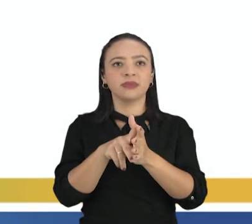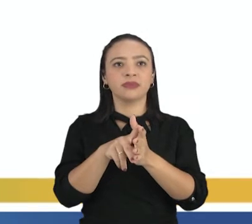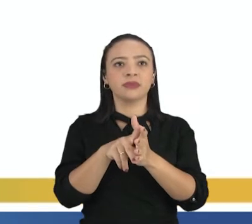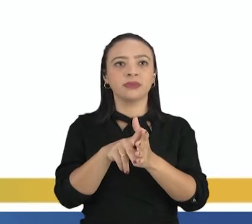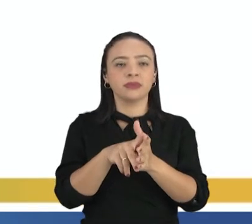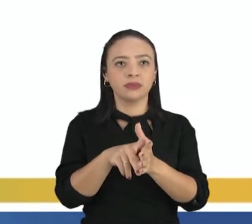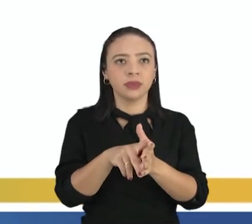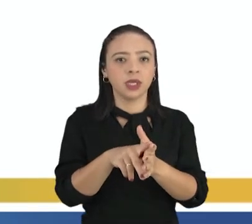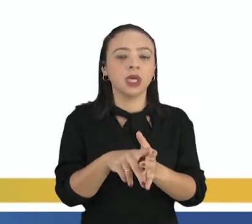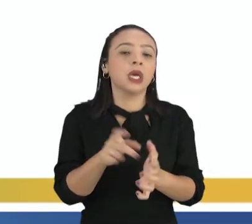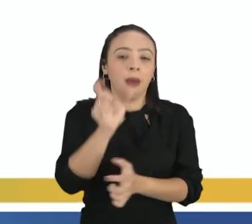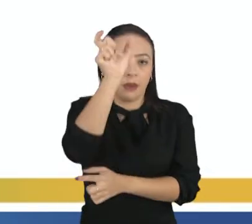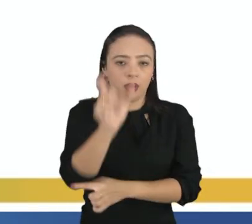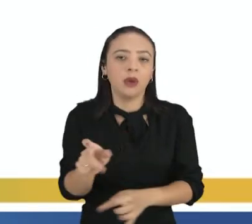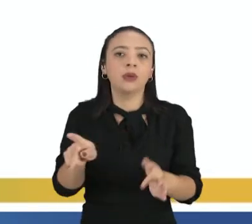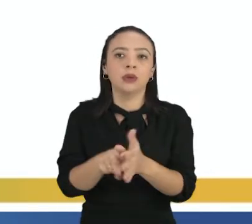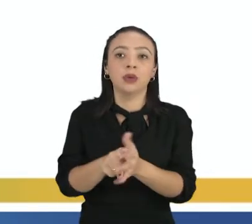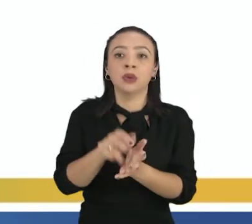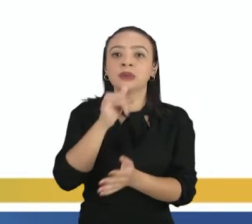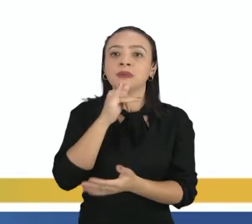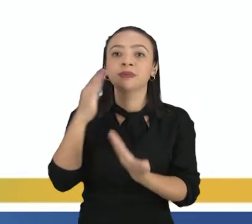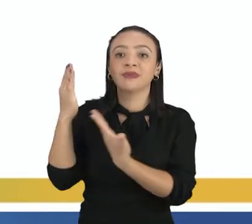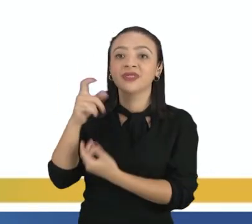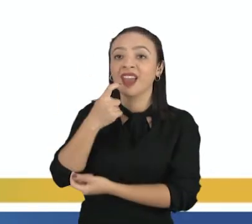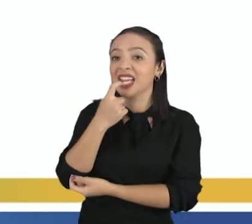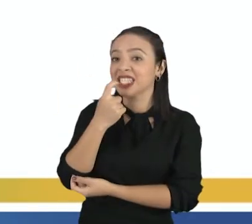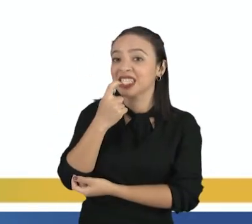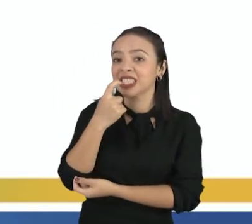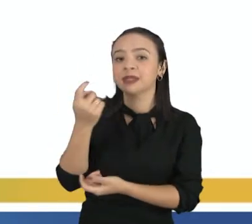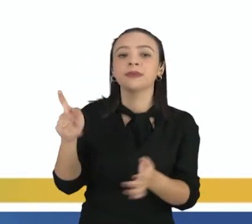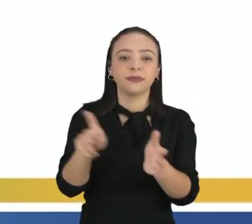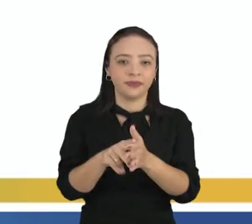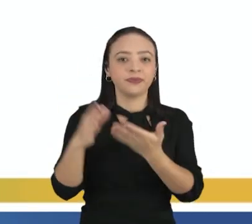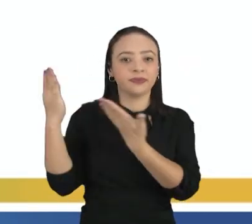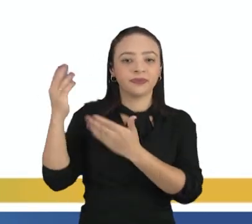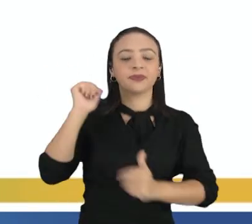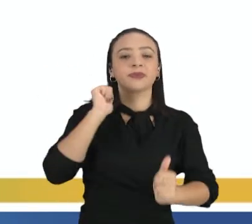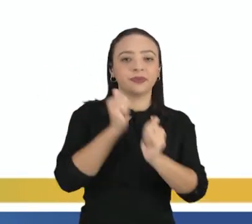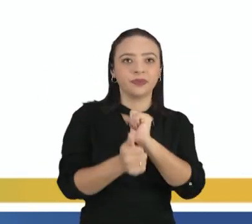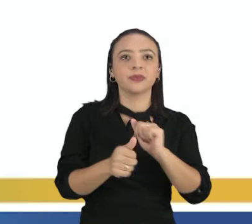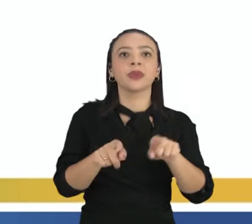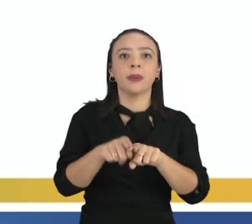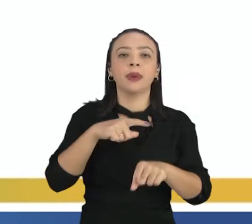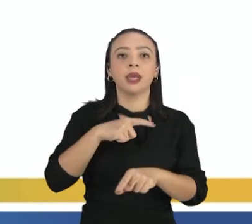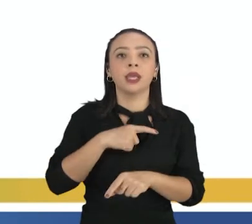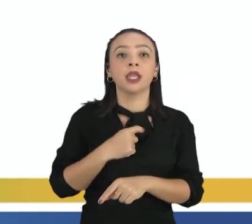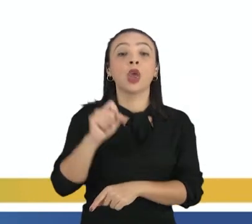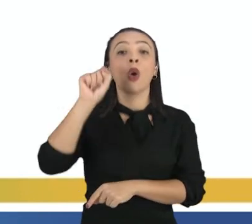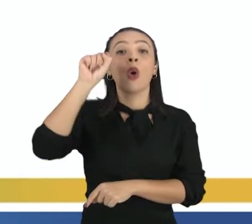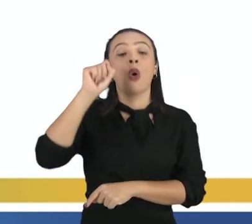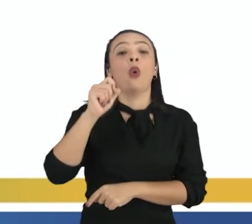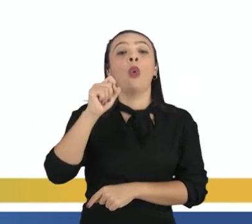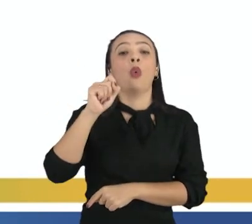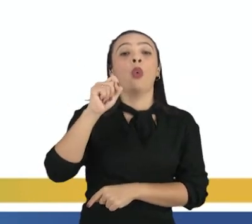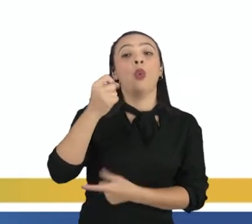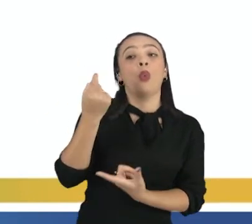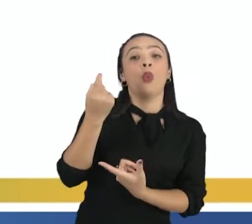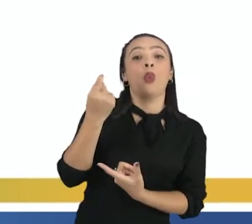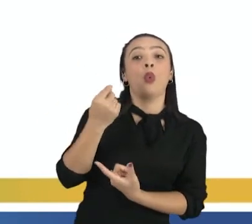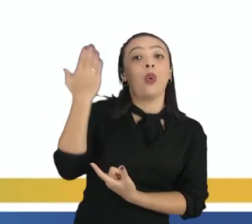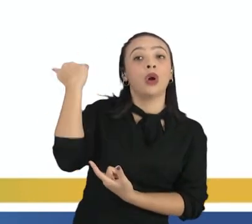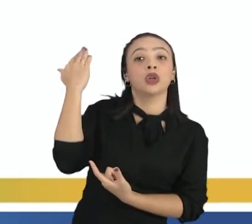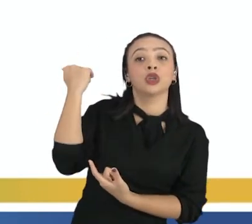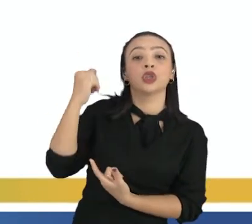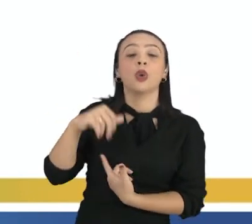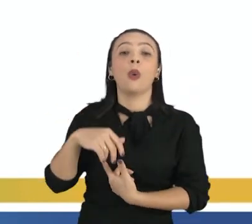acentuado na personalidade, no caso, os dentes do Ronaldinho Gaúcho. Né? Nós temos ao lado o ex-presidente Luiz Inácio Lula da